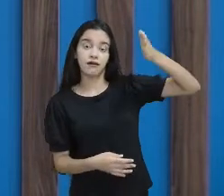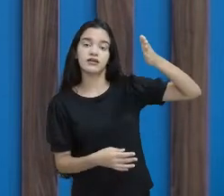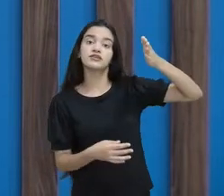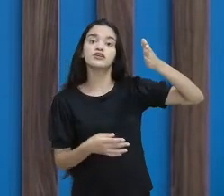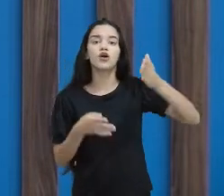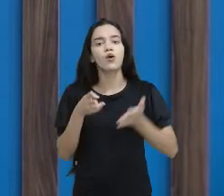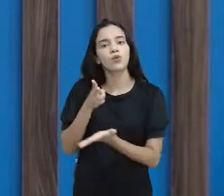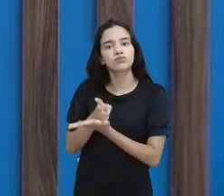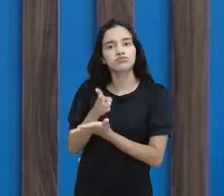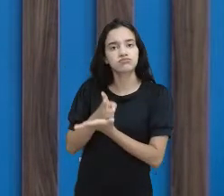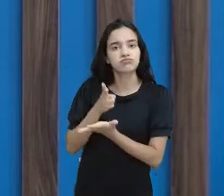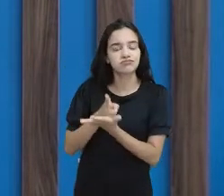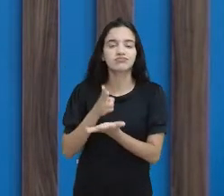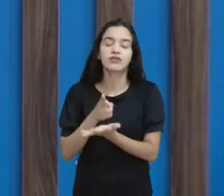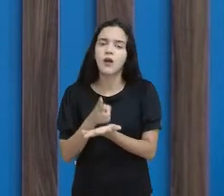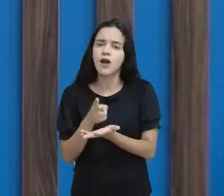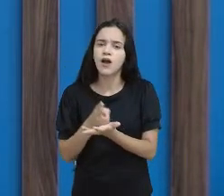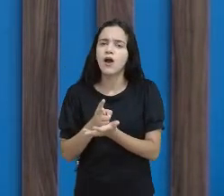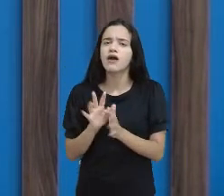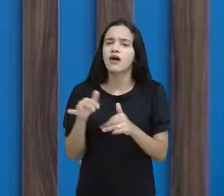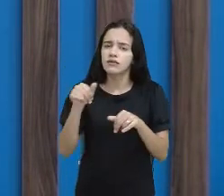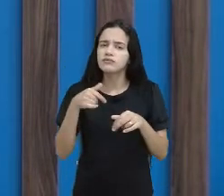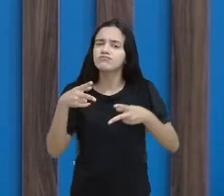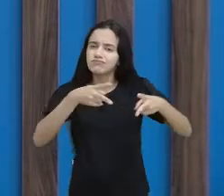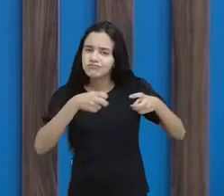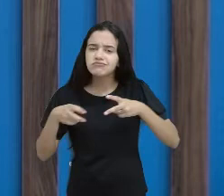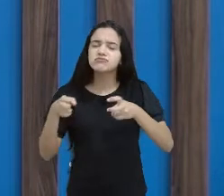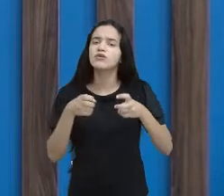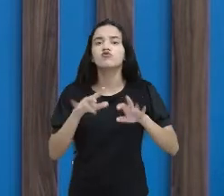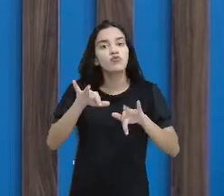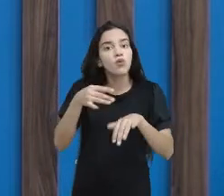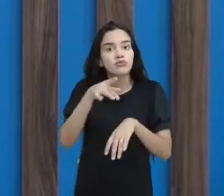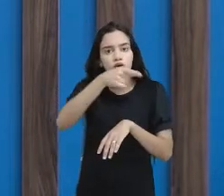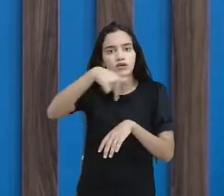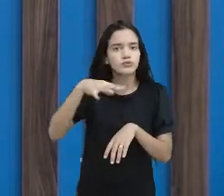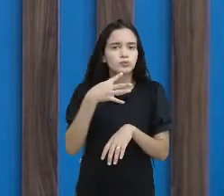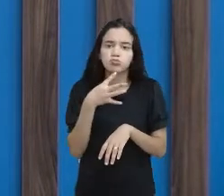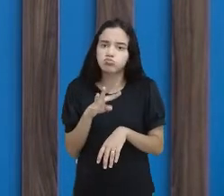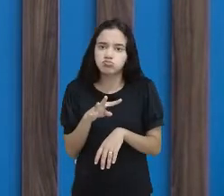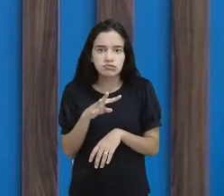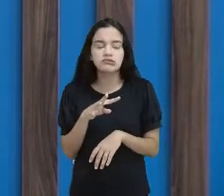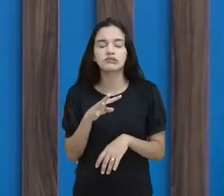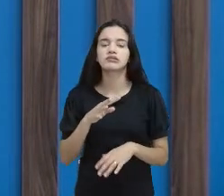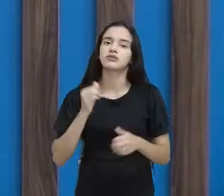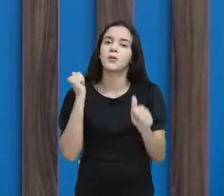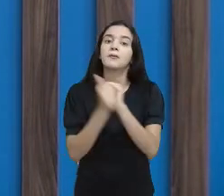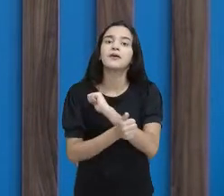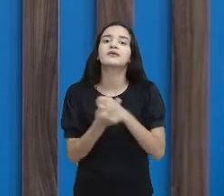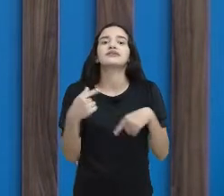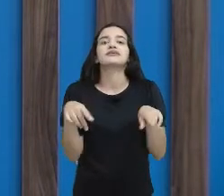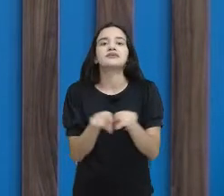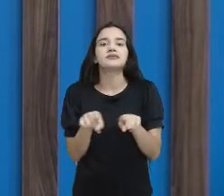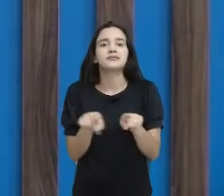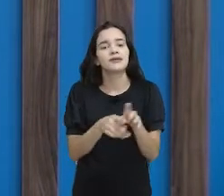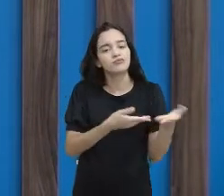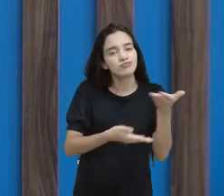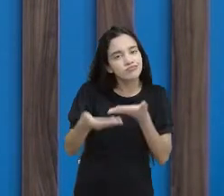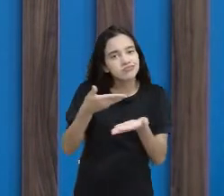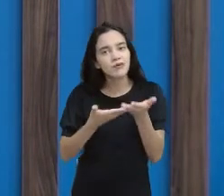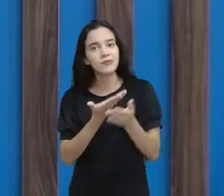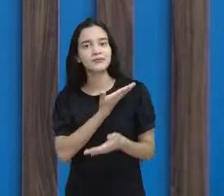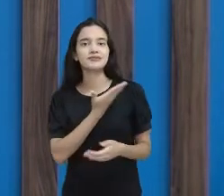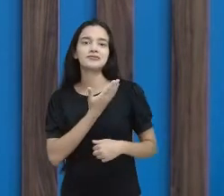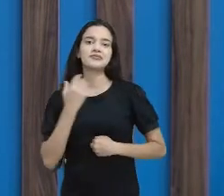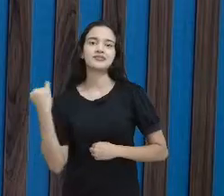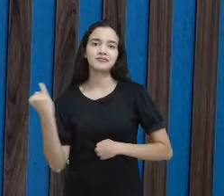continuando a aula de vocês. Então, observem bem que talvez você não conheça esse esporte e você vai conhecer nessa aula. E compartilhe com os colegas, que é importante isso aí,